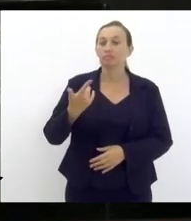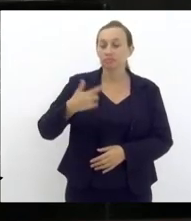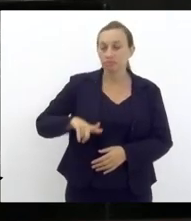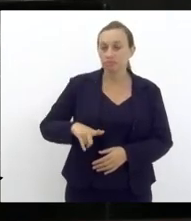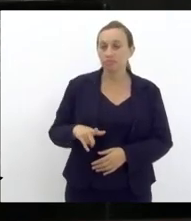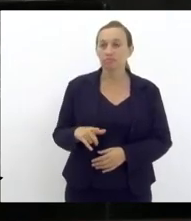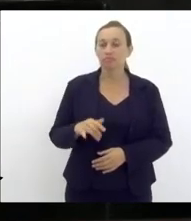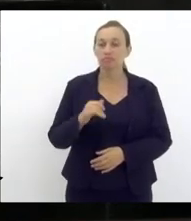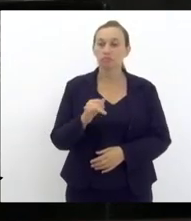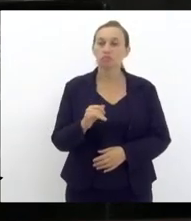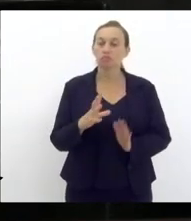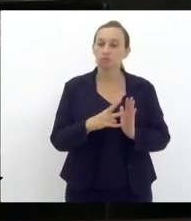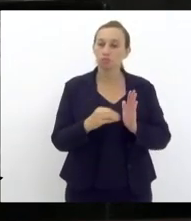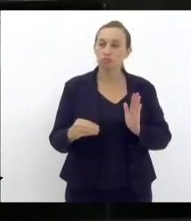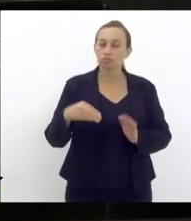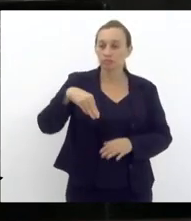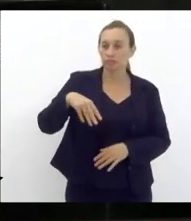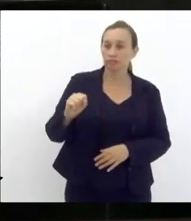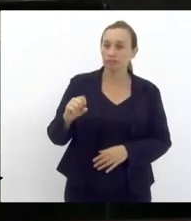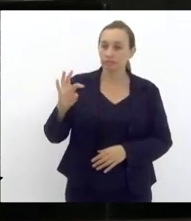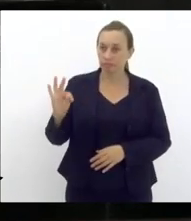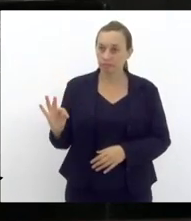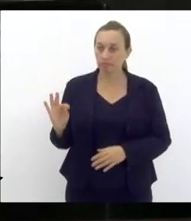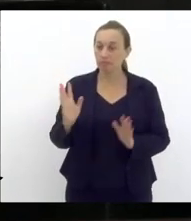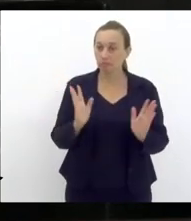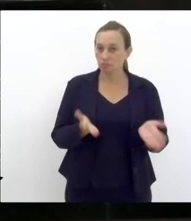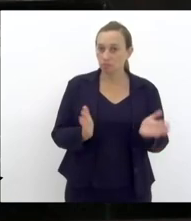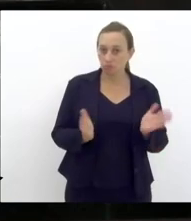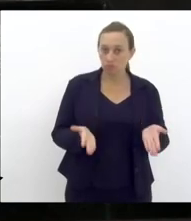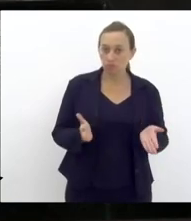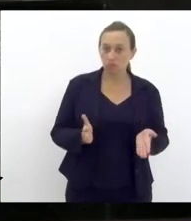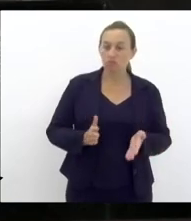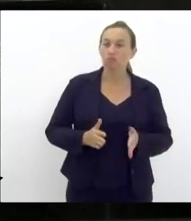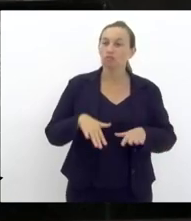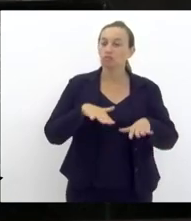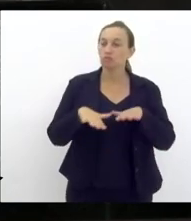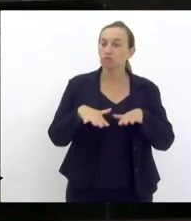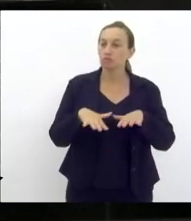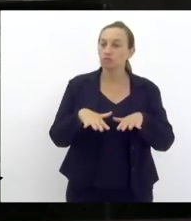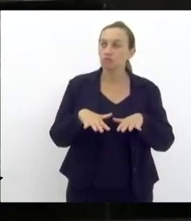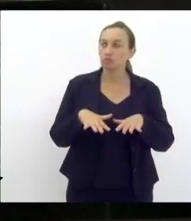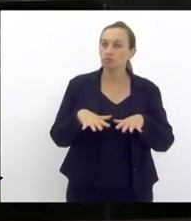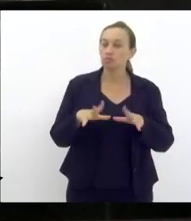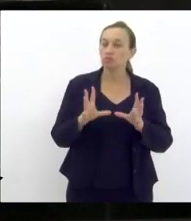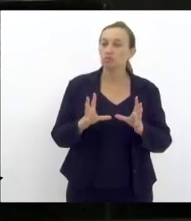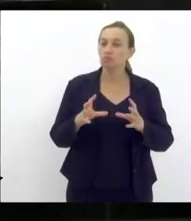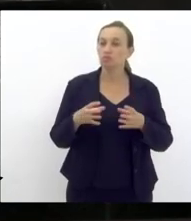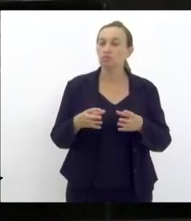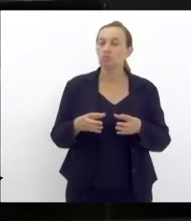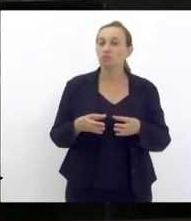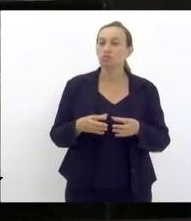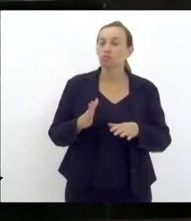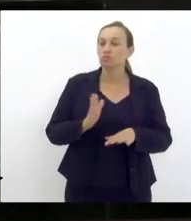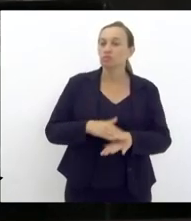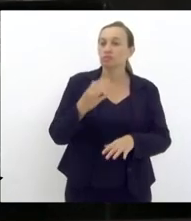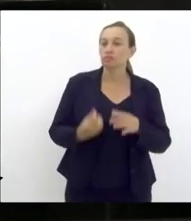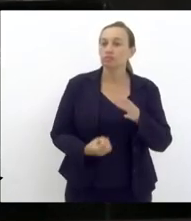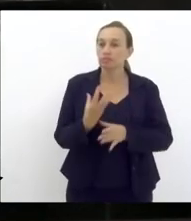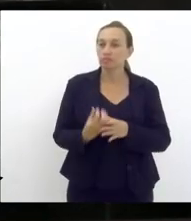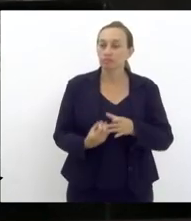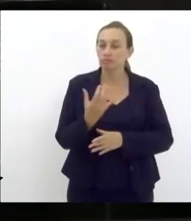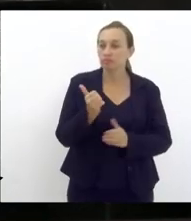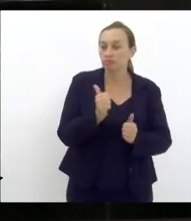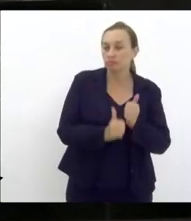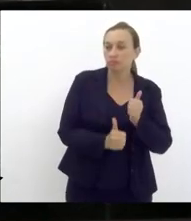o exemplo de que o MST hoje é considerado o movimento organização que mais produz arroz